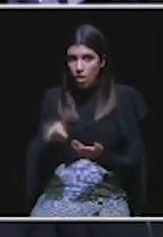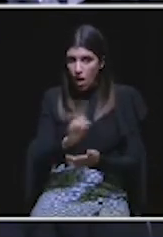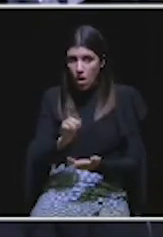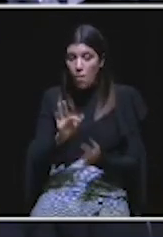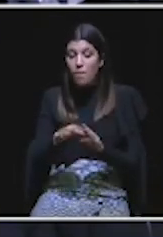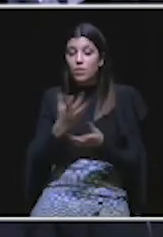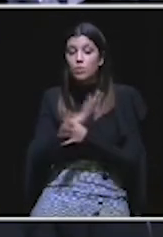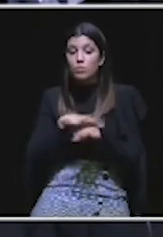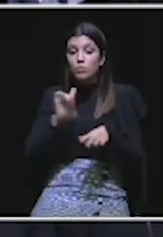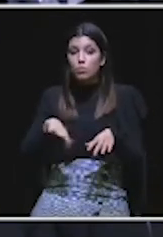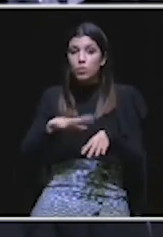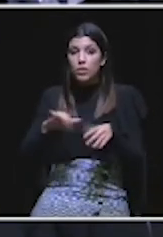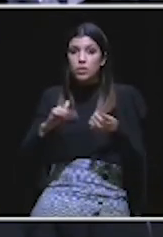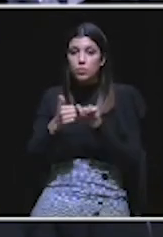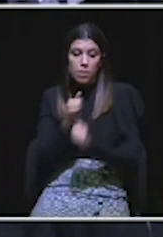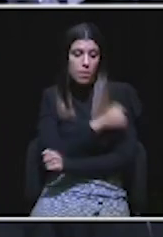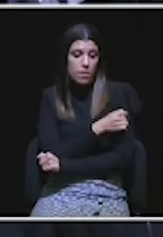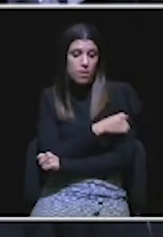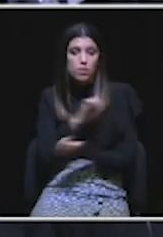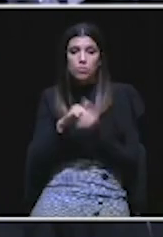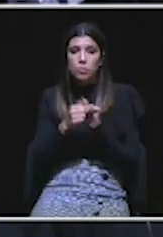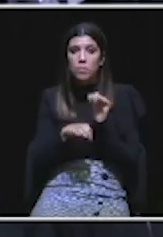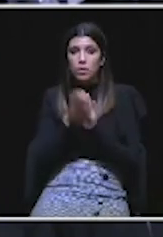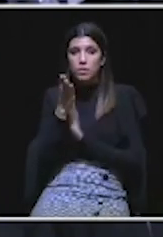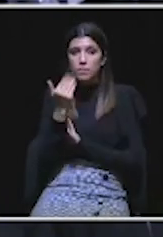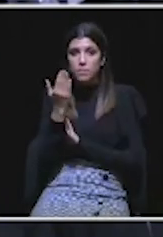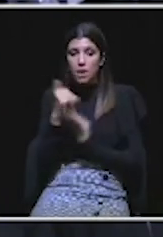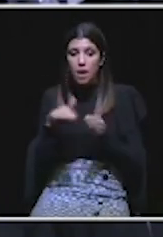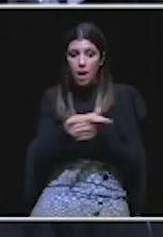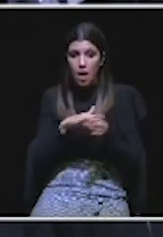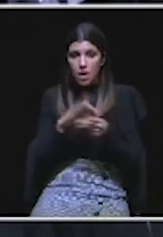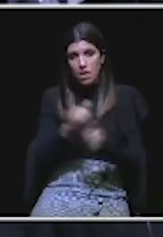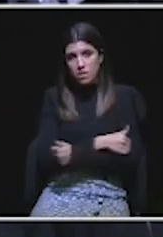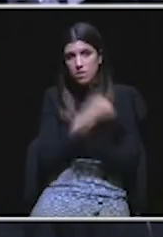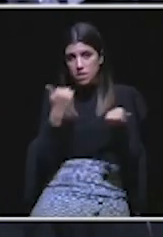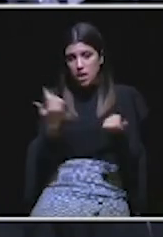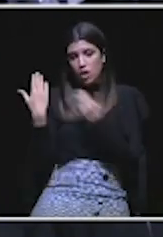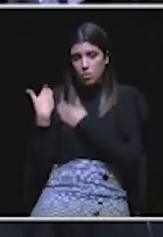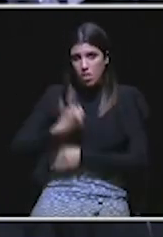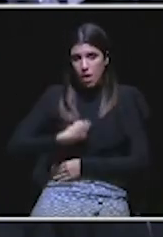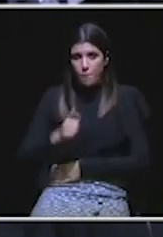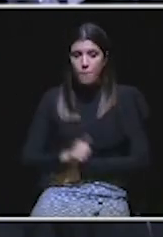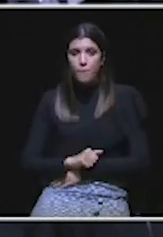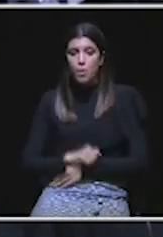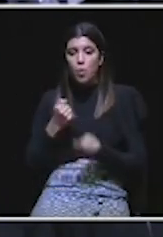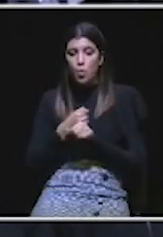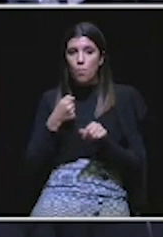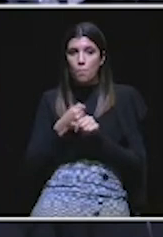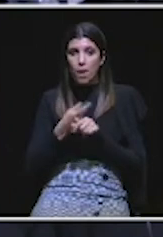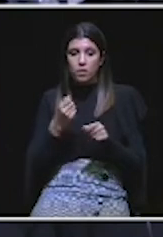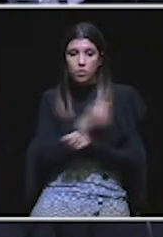sobretudo o resultado de um problema de habitação e de um problema de precariedade, ambas áreas onde a cidade tem também responsabilidade. O combate à